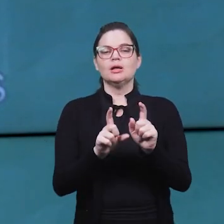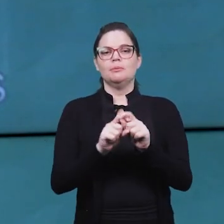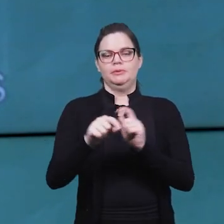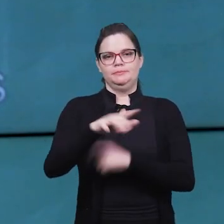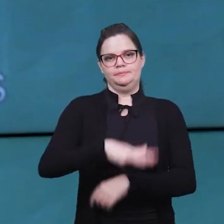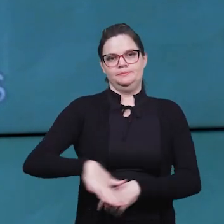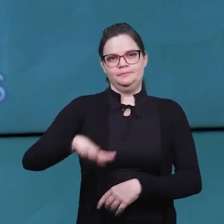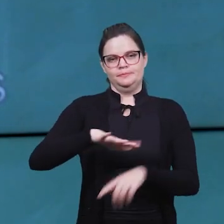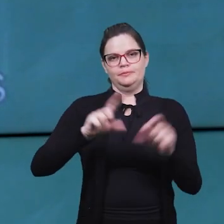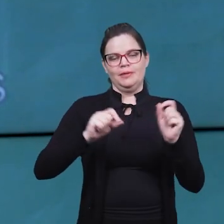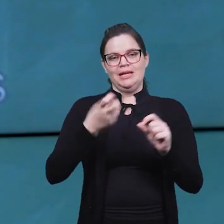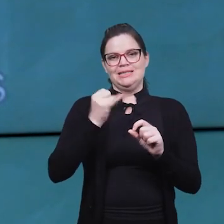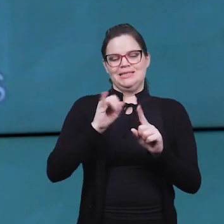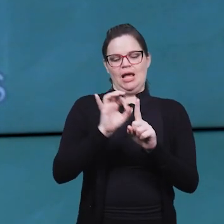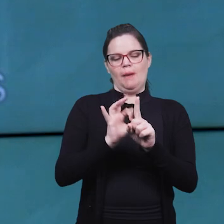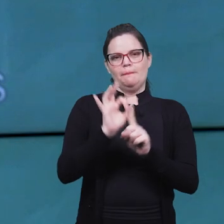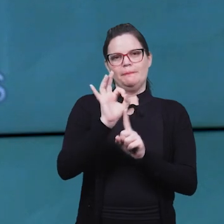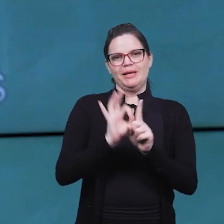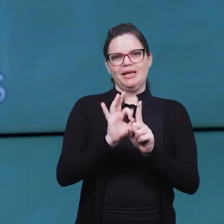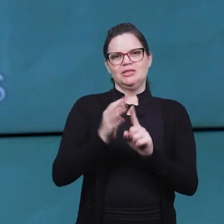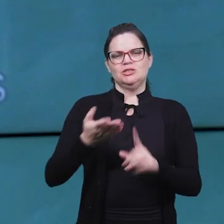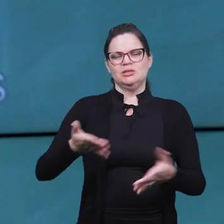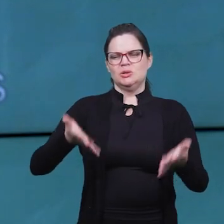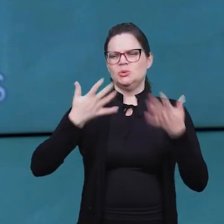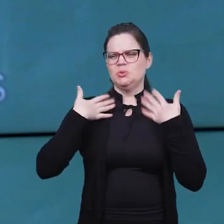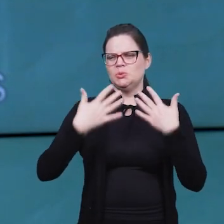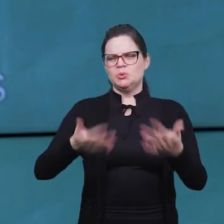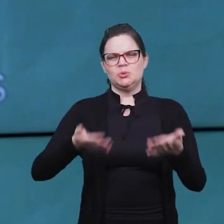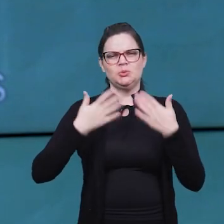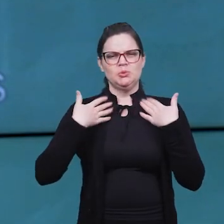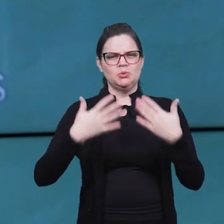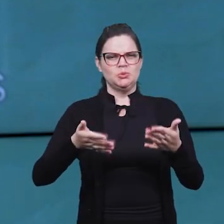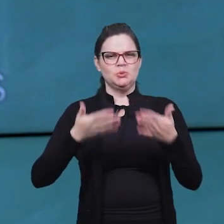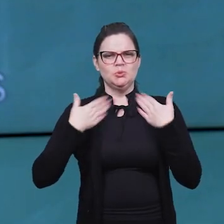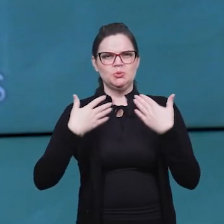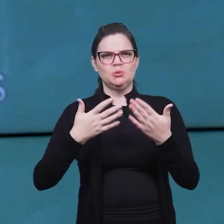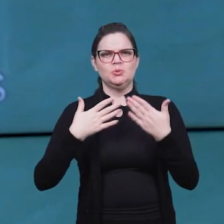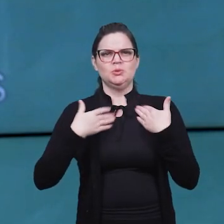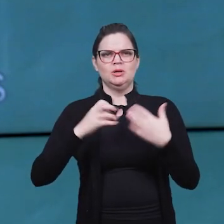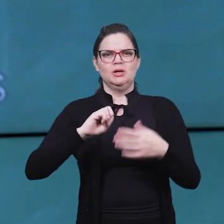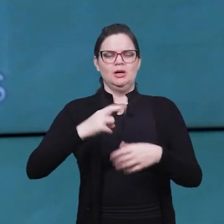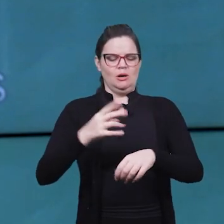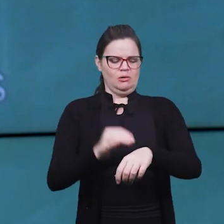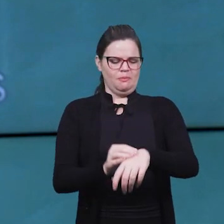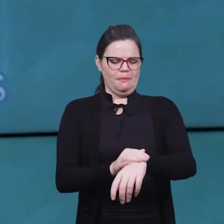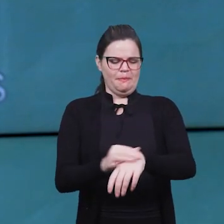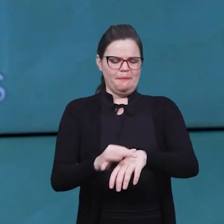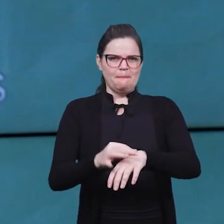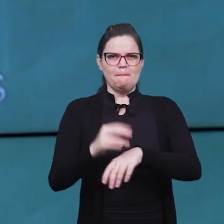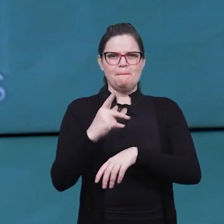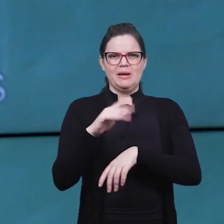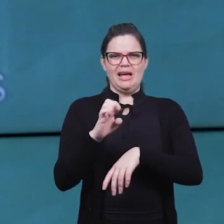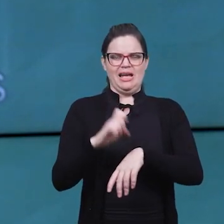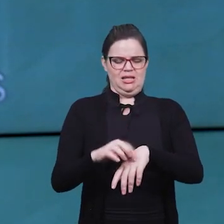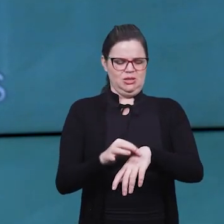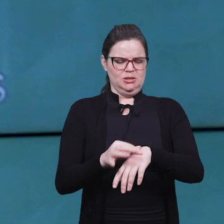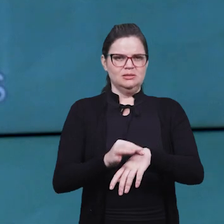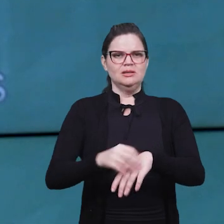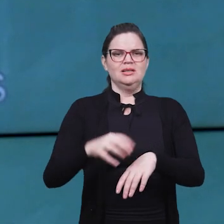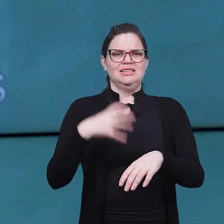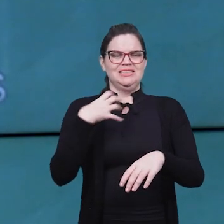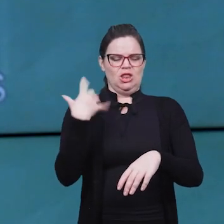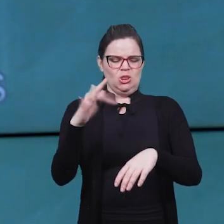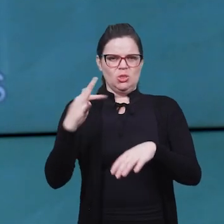como temperatura, a altitude e presença de queimaduras de pele também podem ter